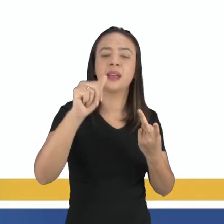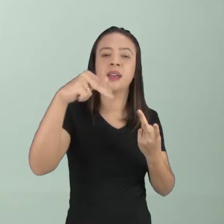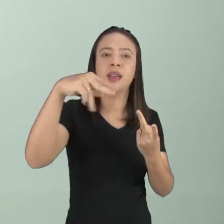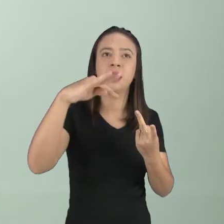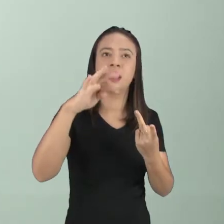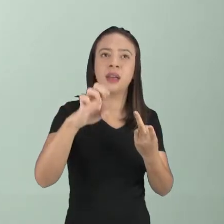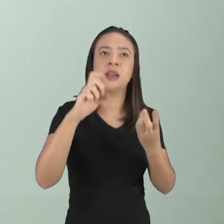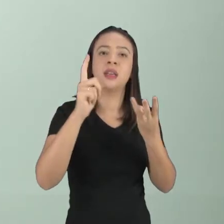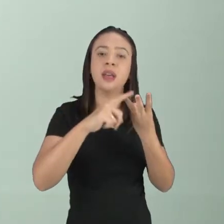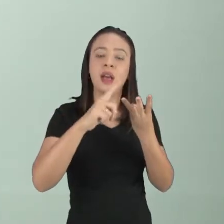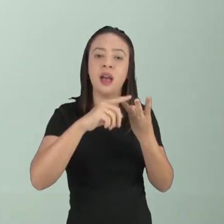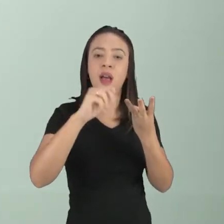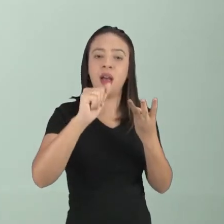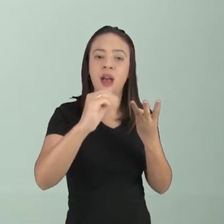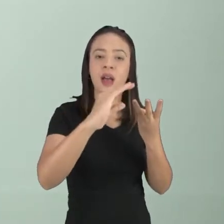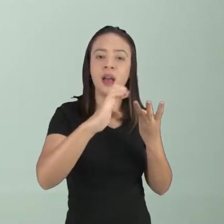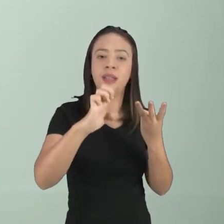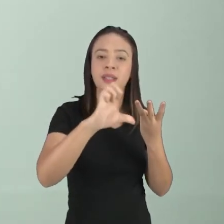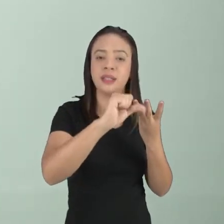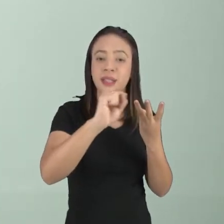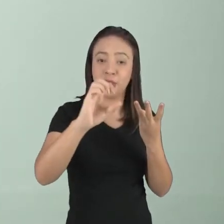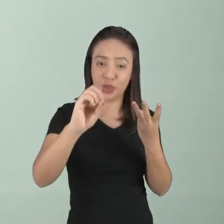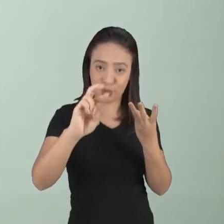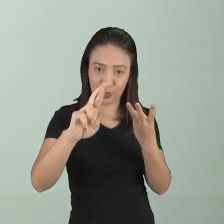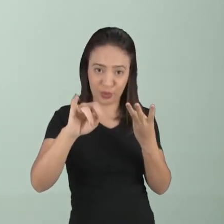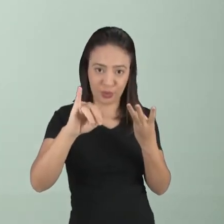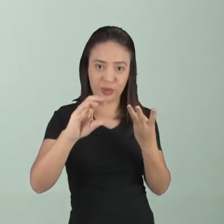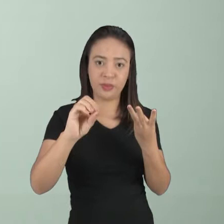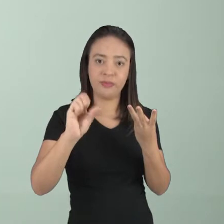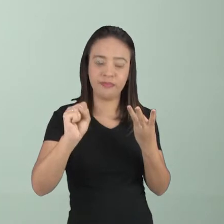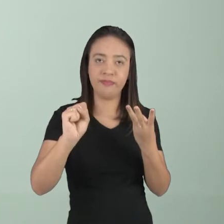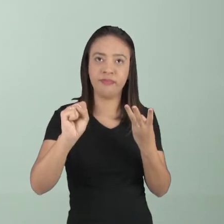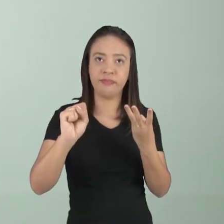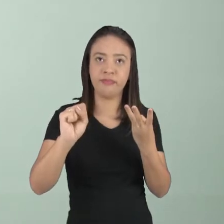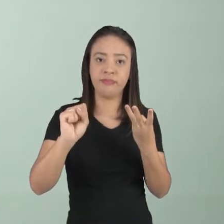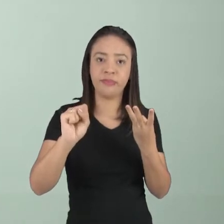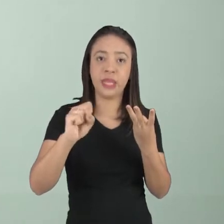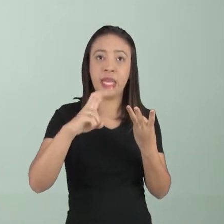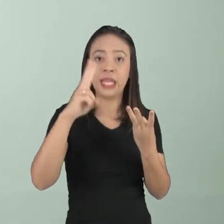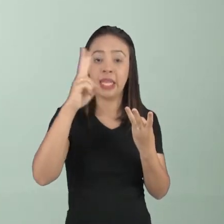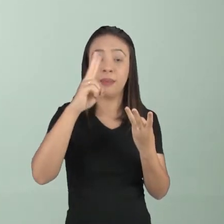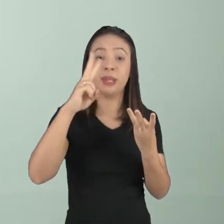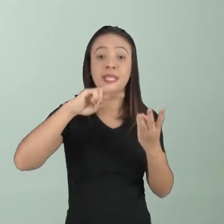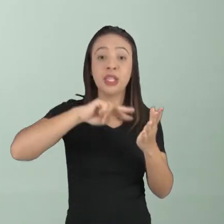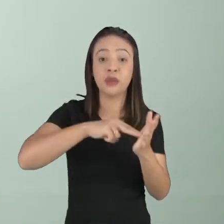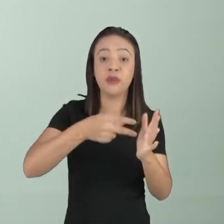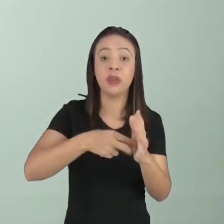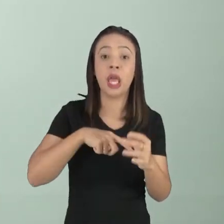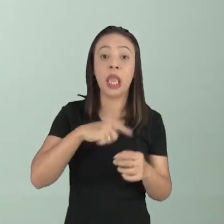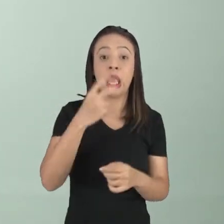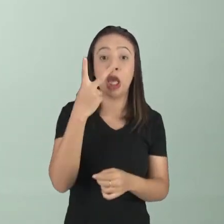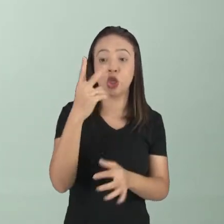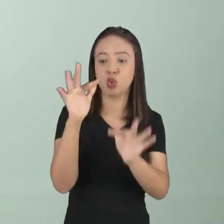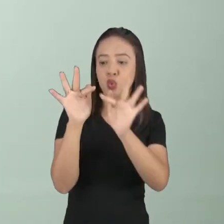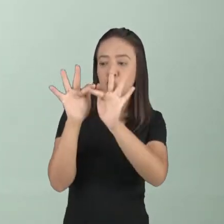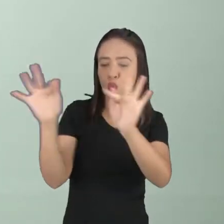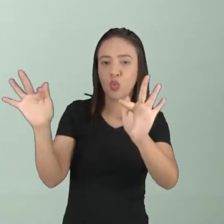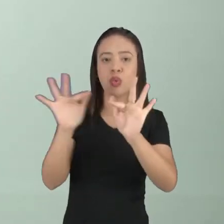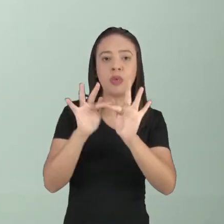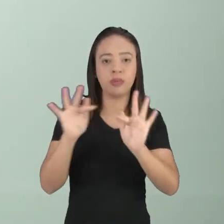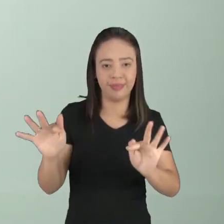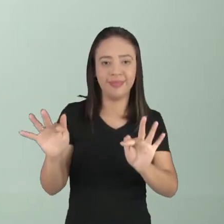fala de orações, seja subordinadas ou coordenadas, nós estamos falando sempre da presença de duas orações. Uma, né,